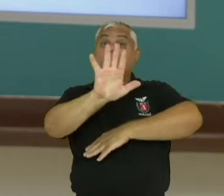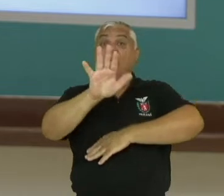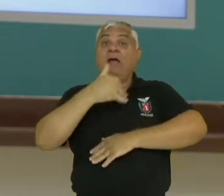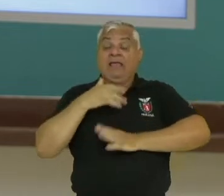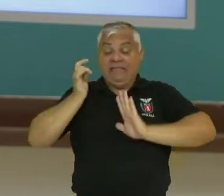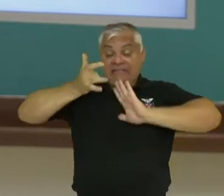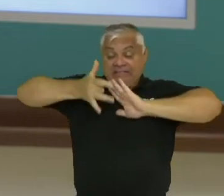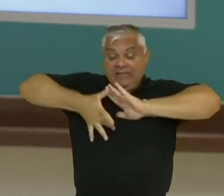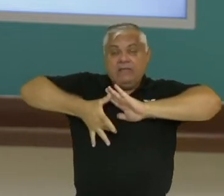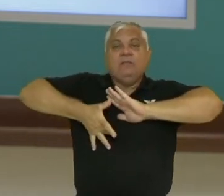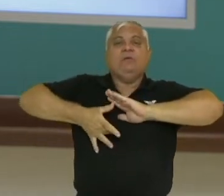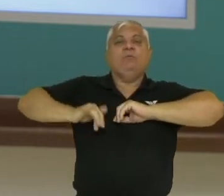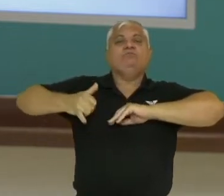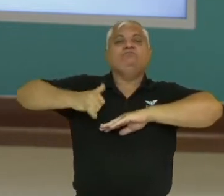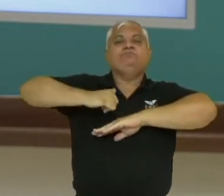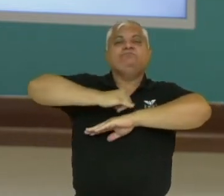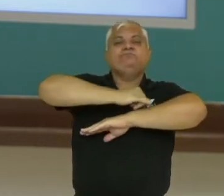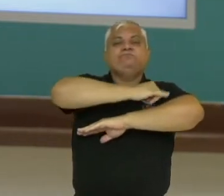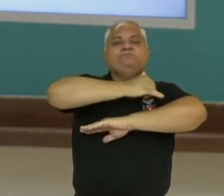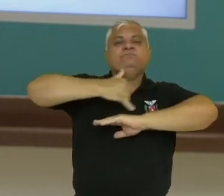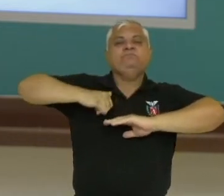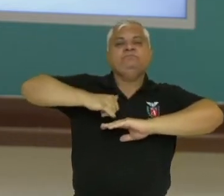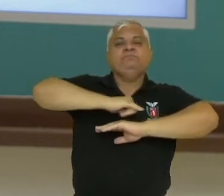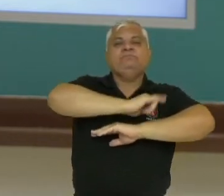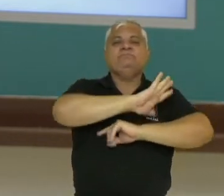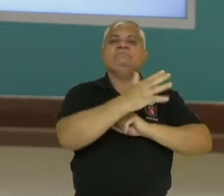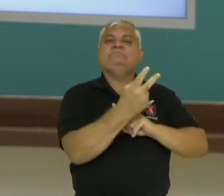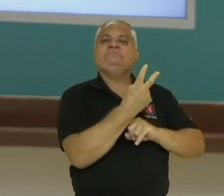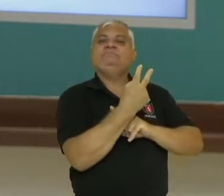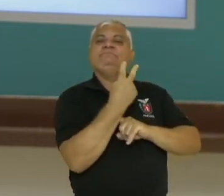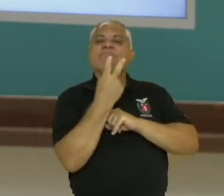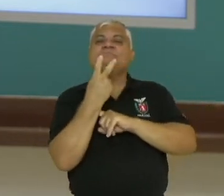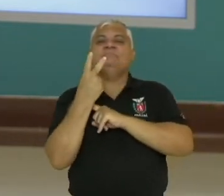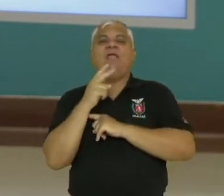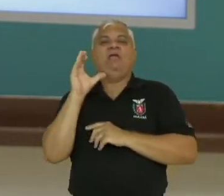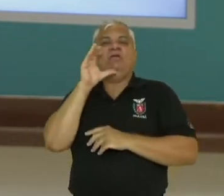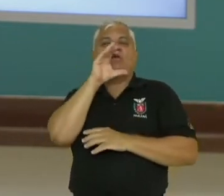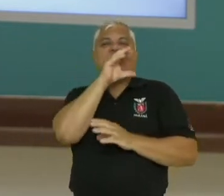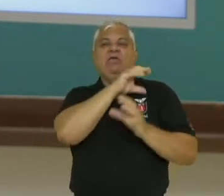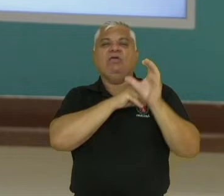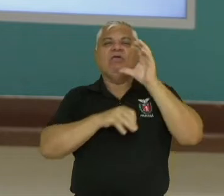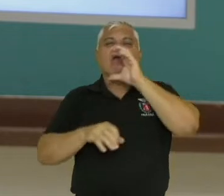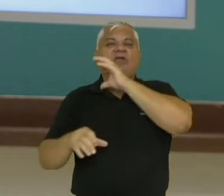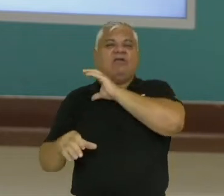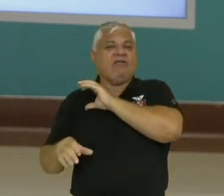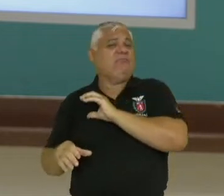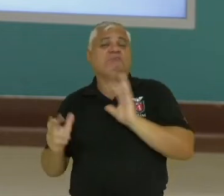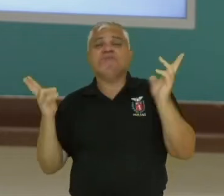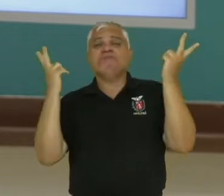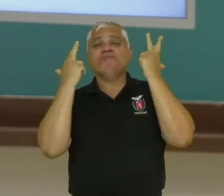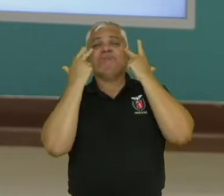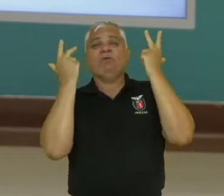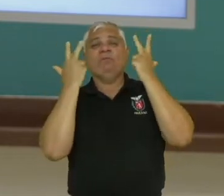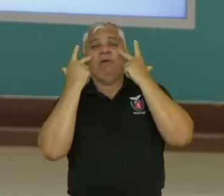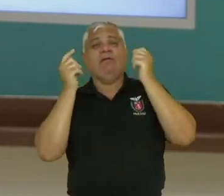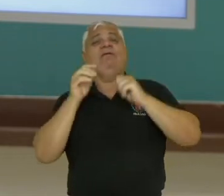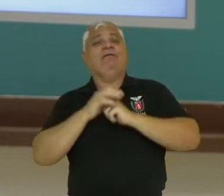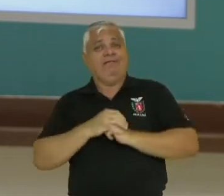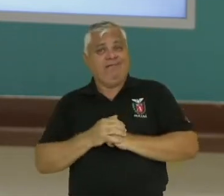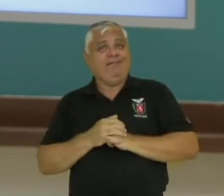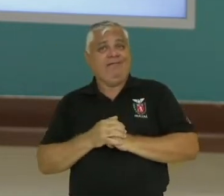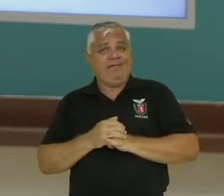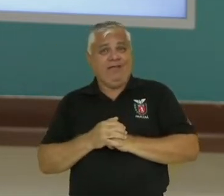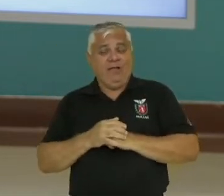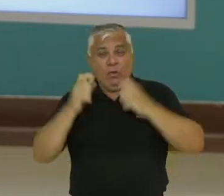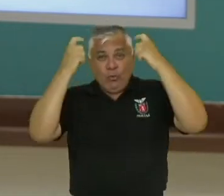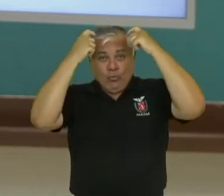de gordura tem essa característica de manter a temperatura corporal dele e vamos dizer assim, o urso não